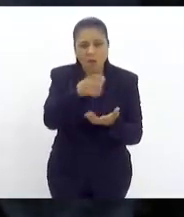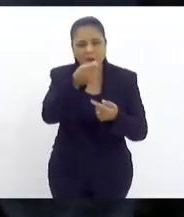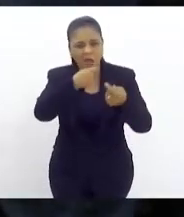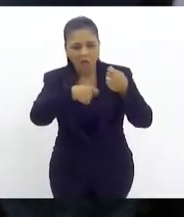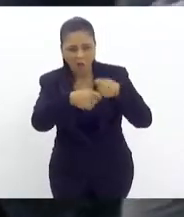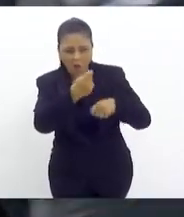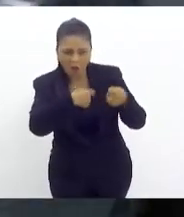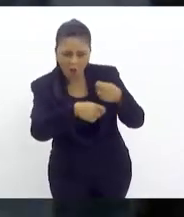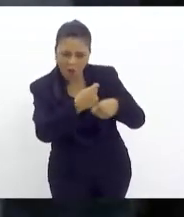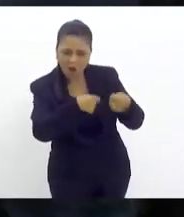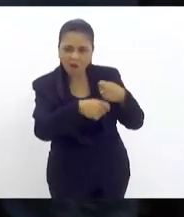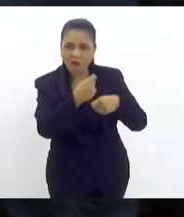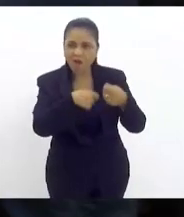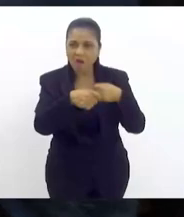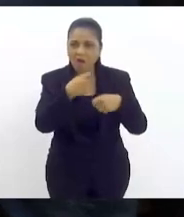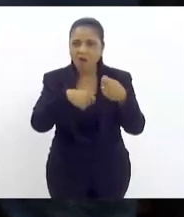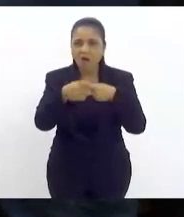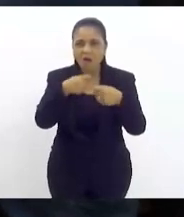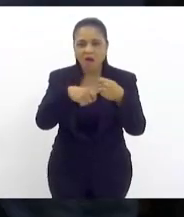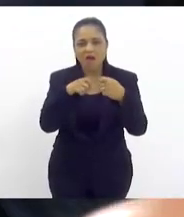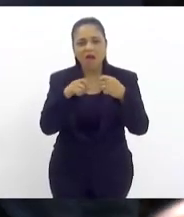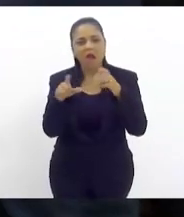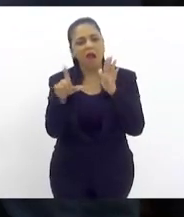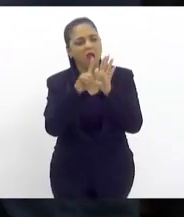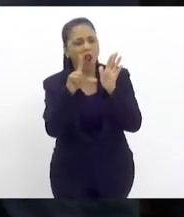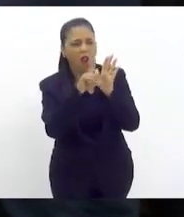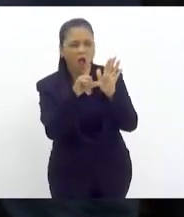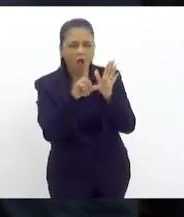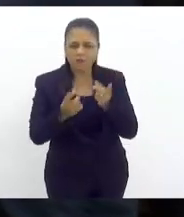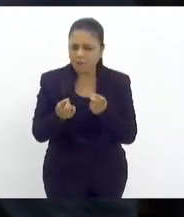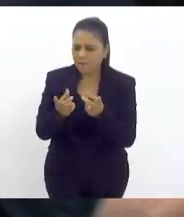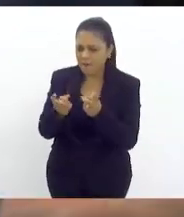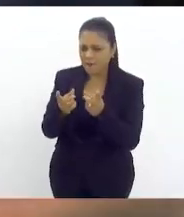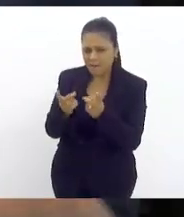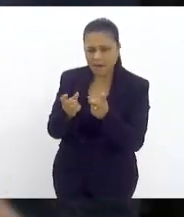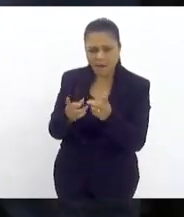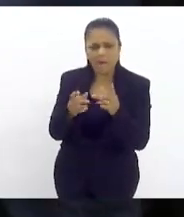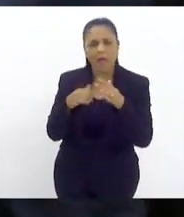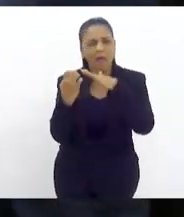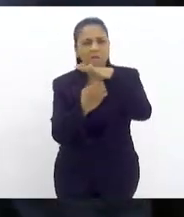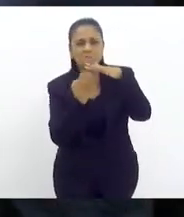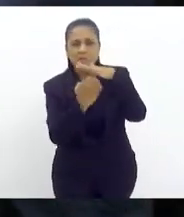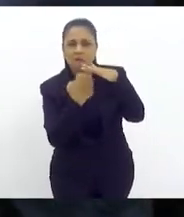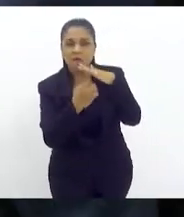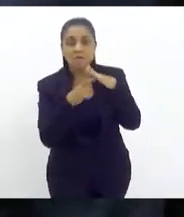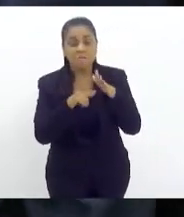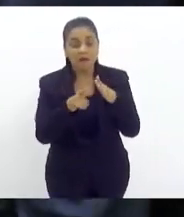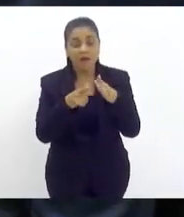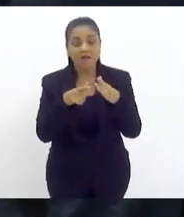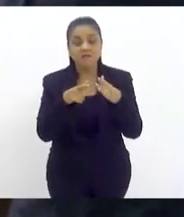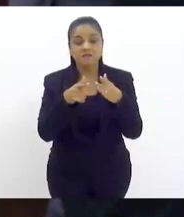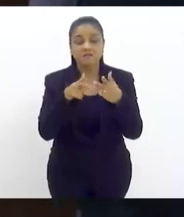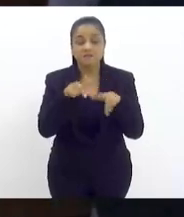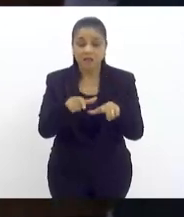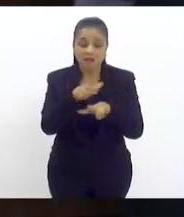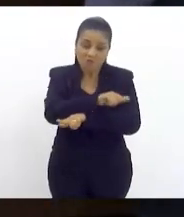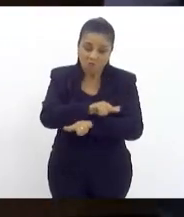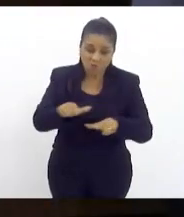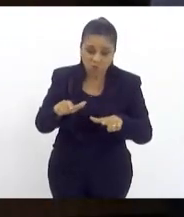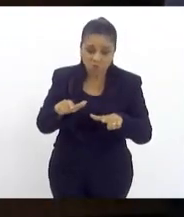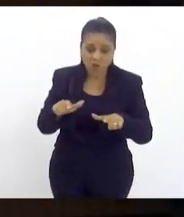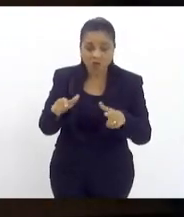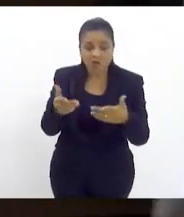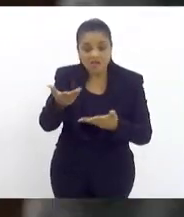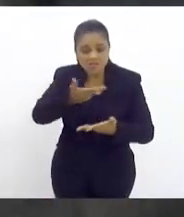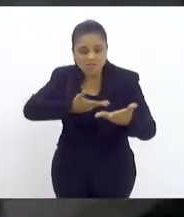pelos grandes negociatas empresariais, mas é um espaço extremamente esvaziado e hostil para a circulação